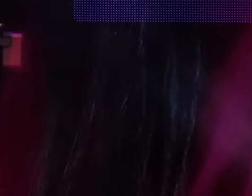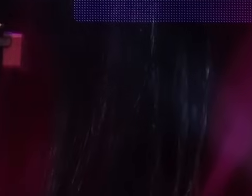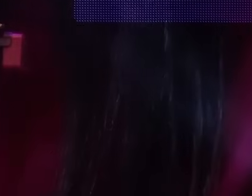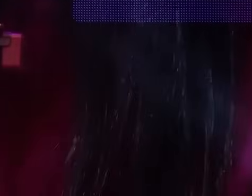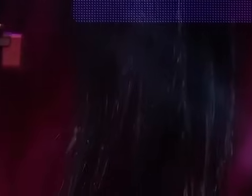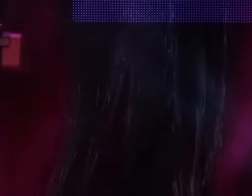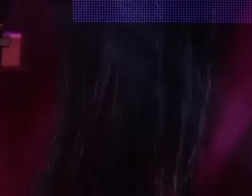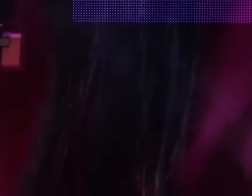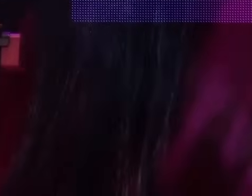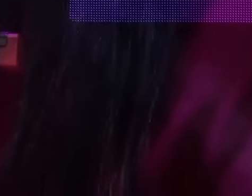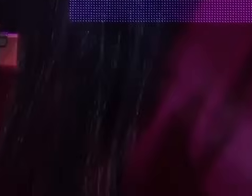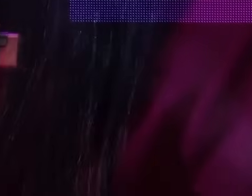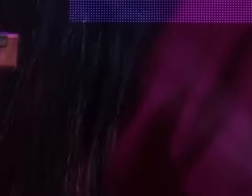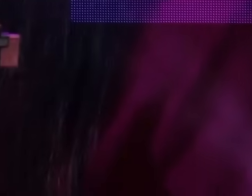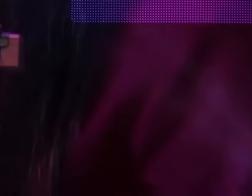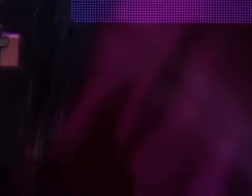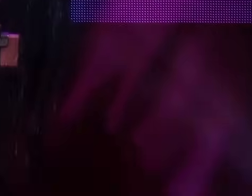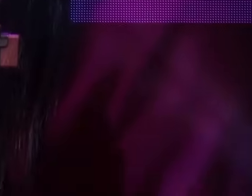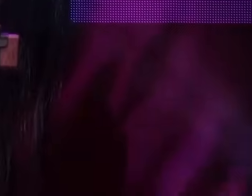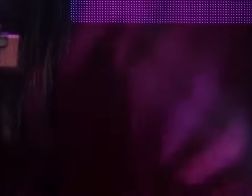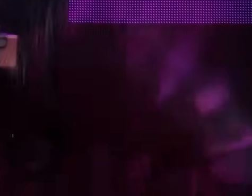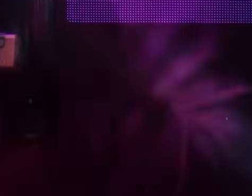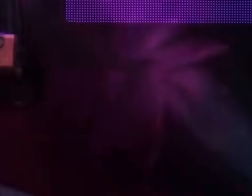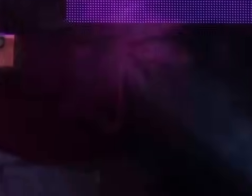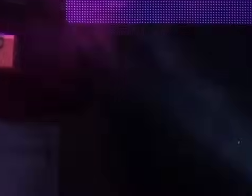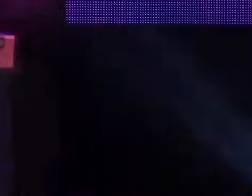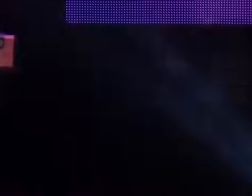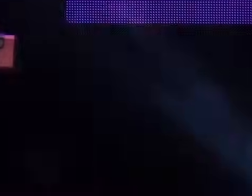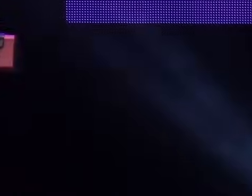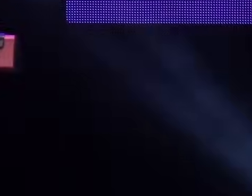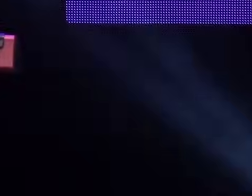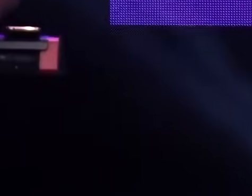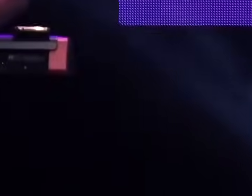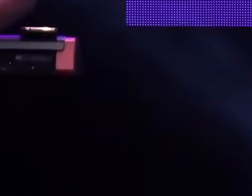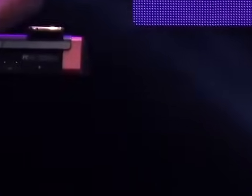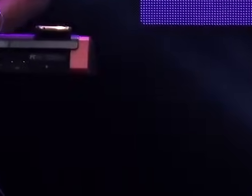que vai derrotar a vida. Ô Senhor, encontre em nós um coração de Abigail, Senhor.